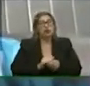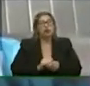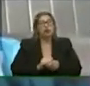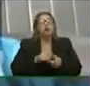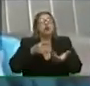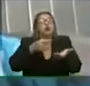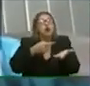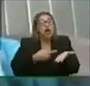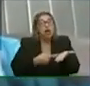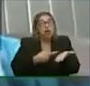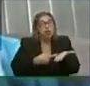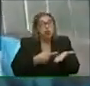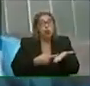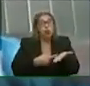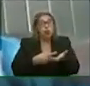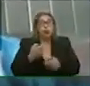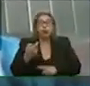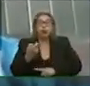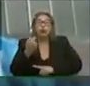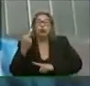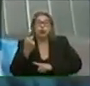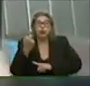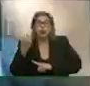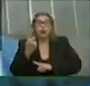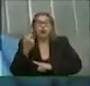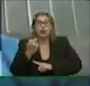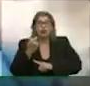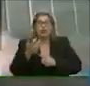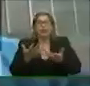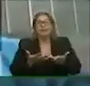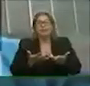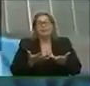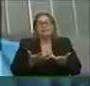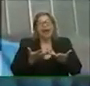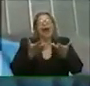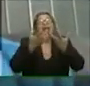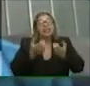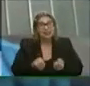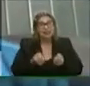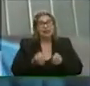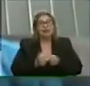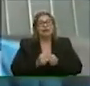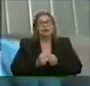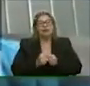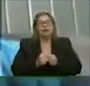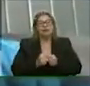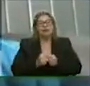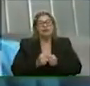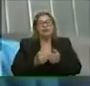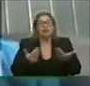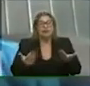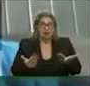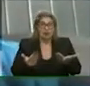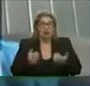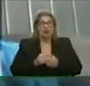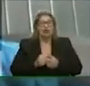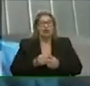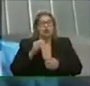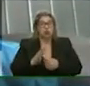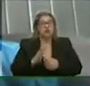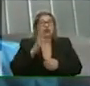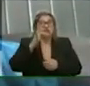acordo em que o Rio Grande cai de joelhos perante o governo federal e